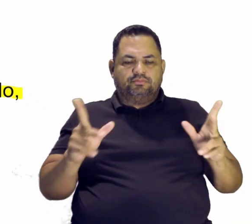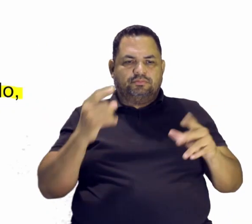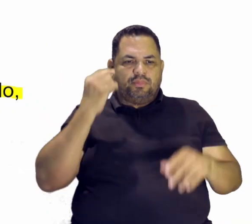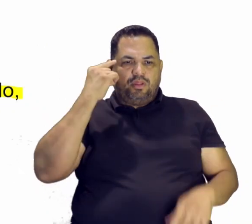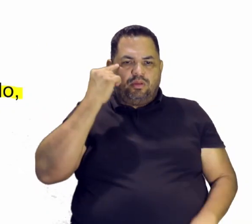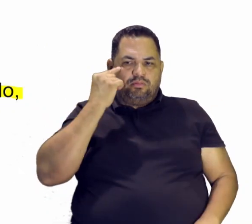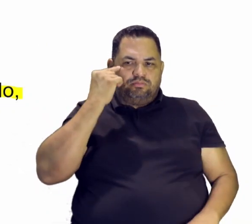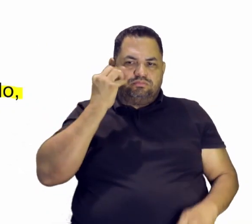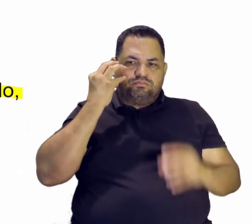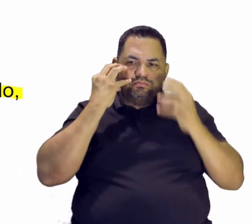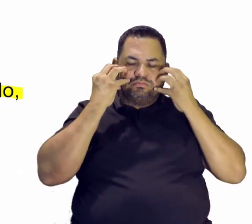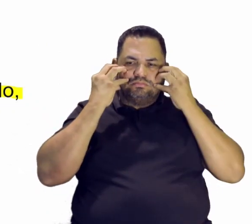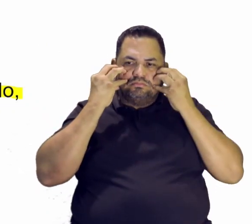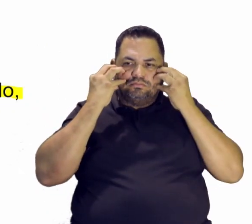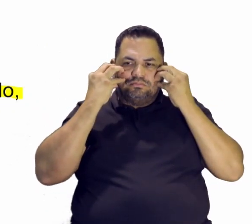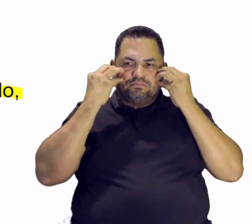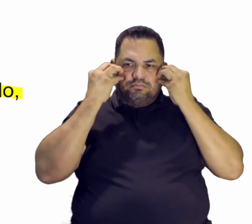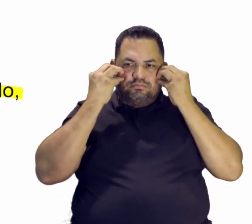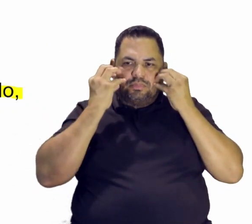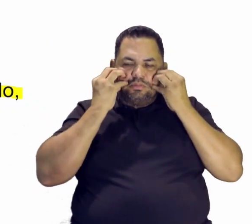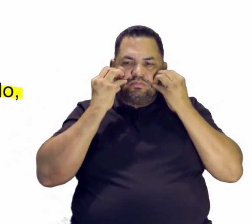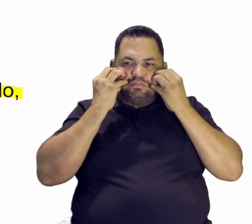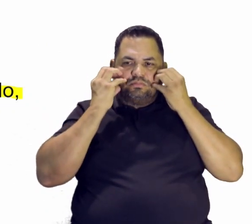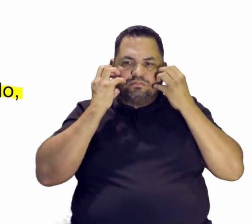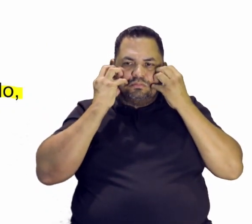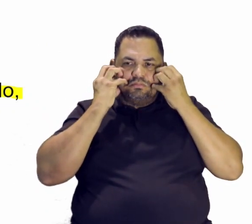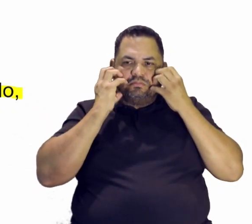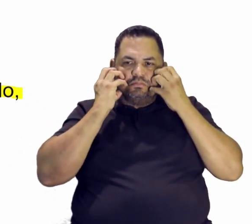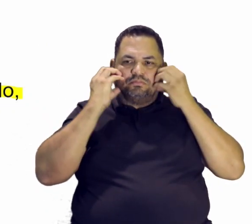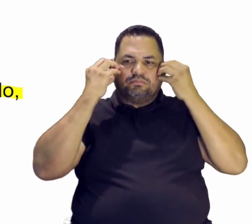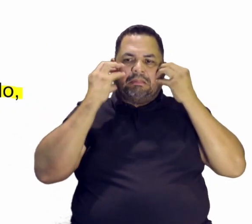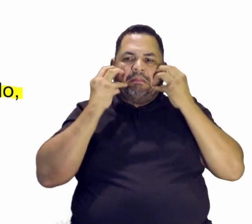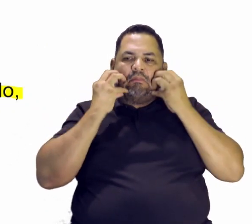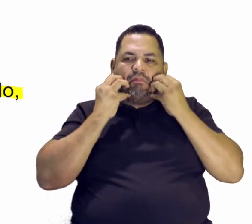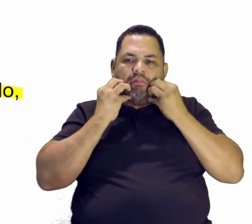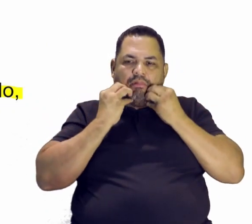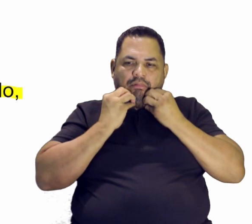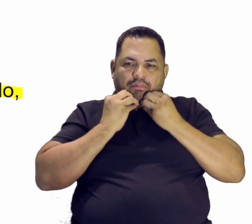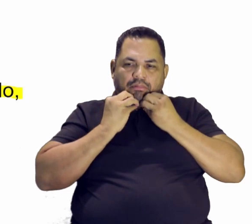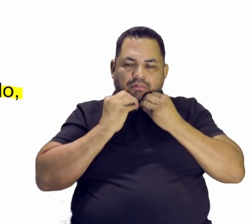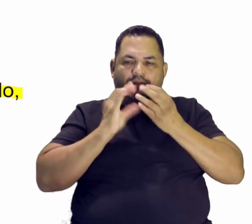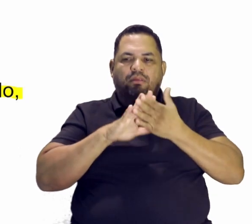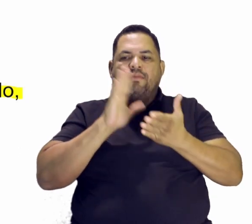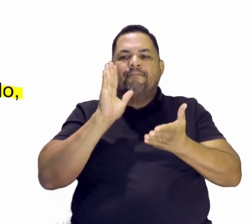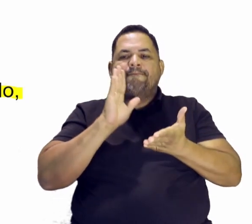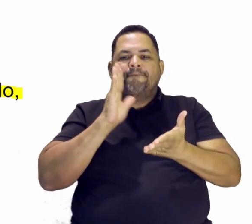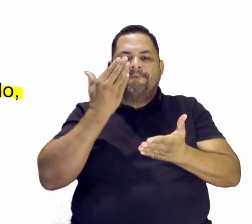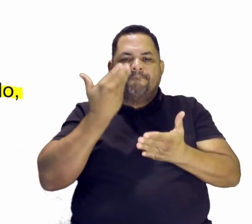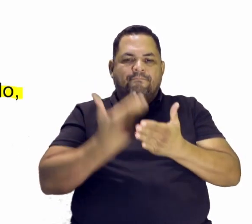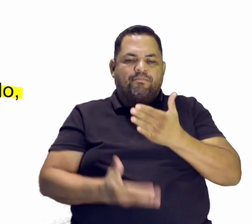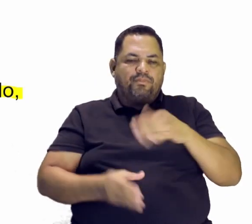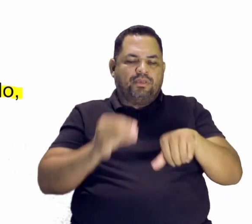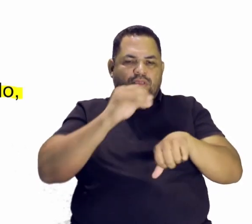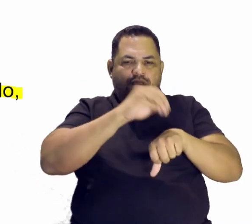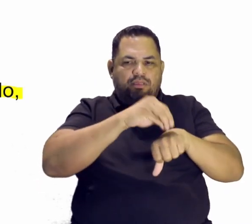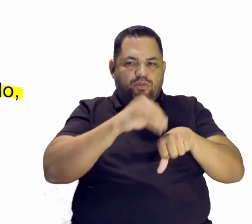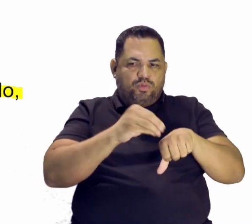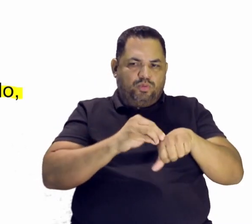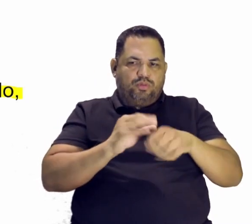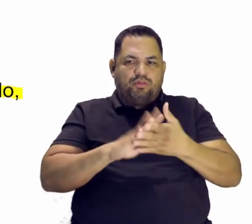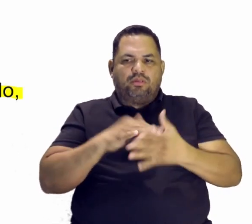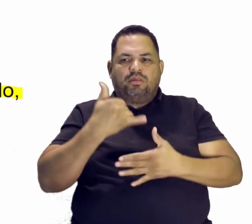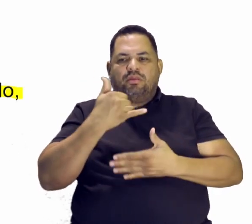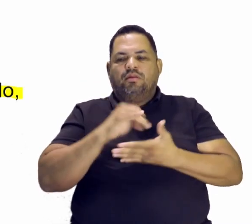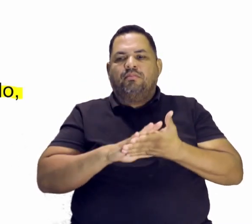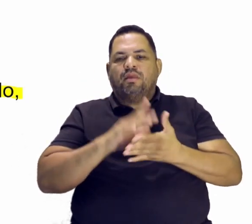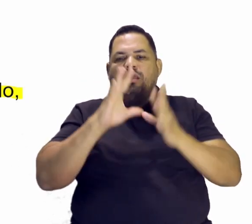Com o passar da idade, a musculatura ela tende a decair, perder seus nutrientes, perder os seus líquidos, perder o viço, né? Então